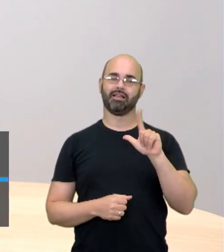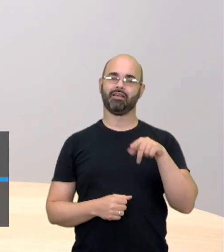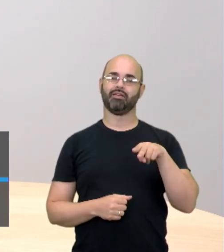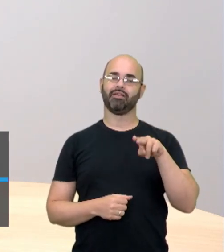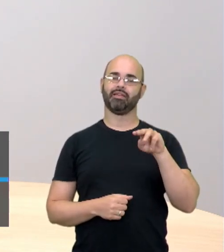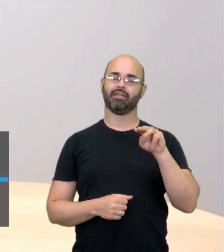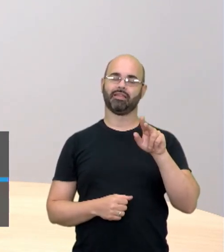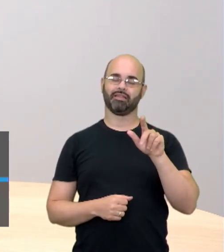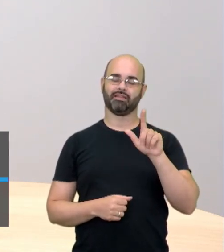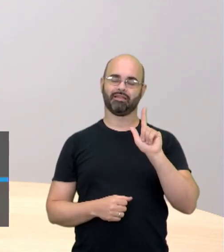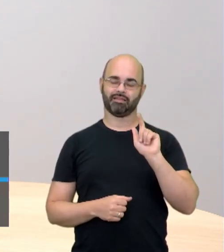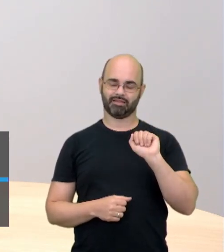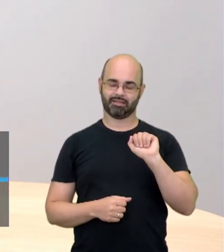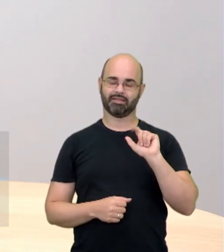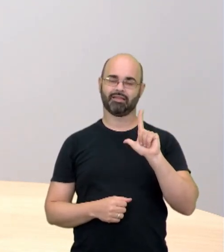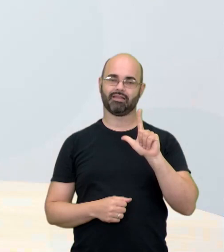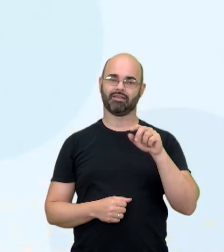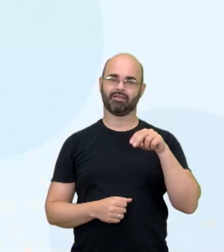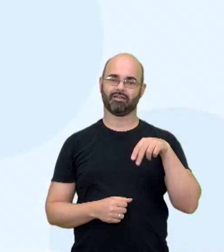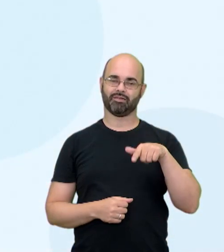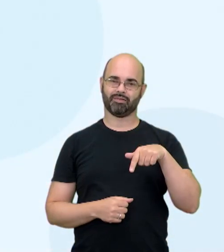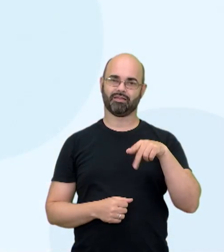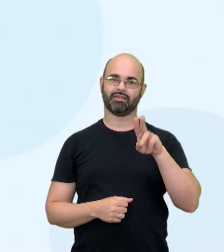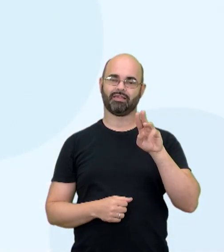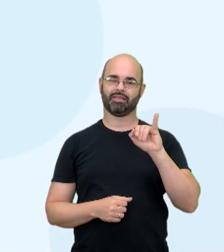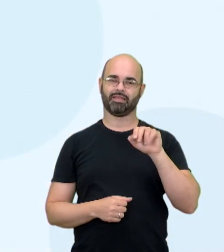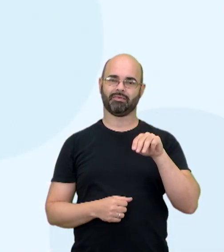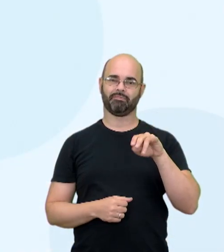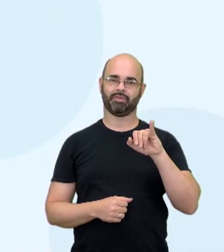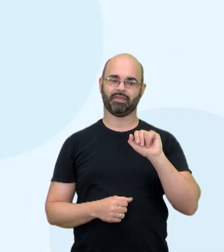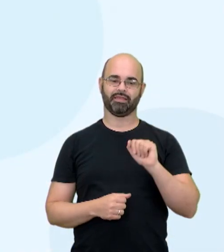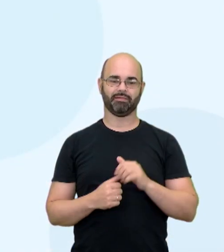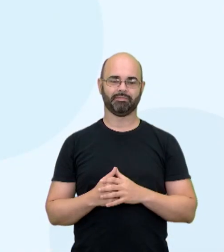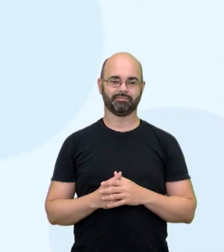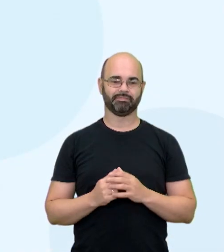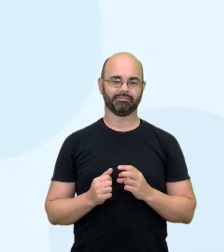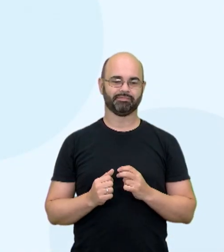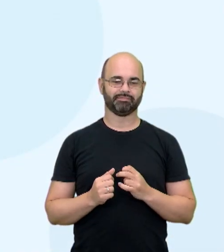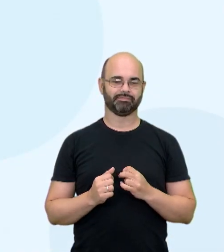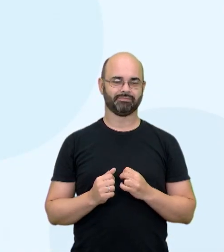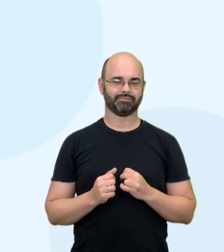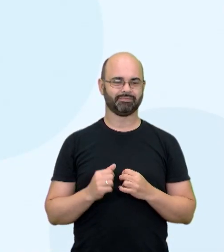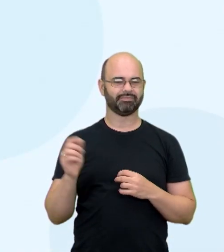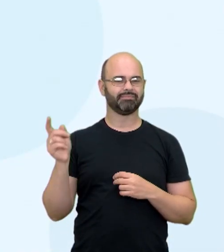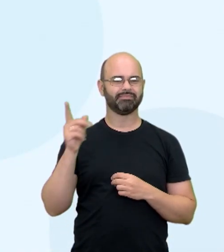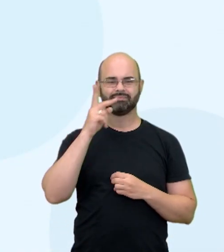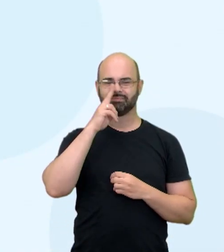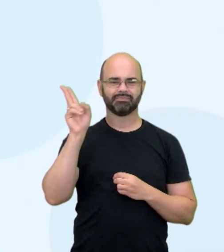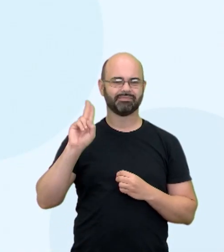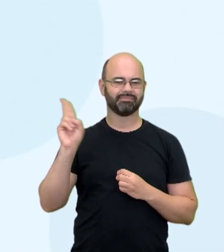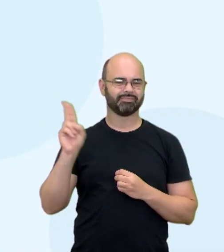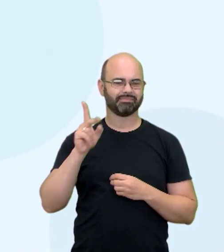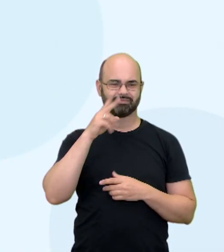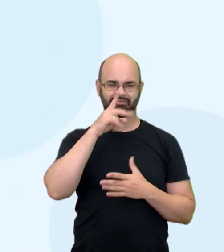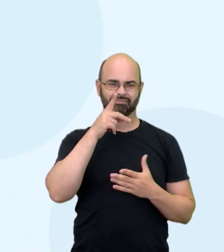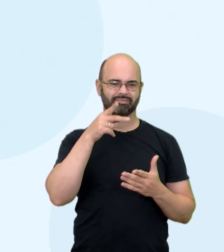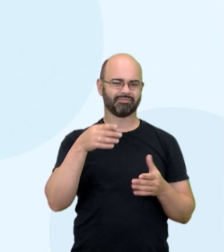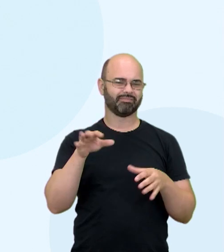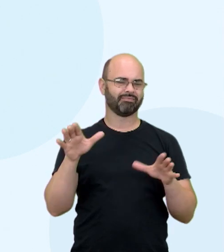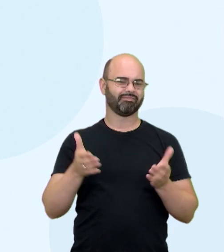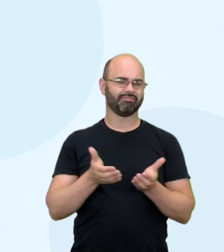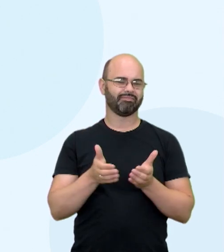que aparece aí na tela para vocês, que traz como chama isso mesmo? Não é bem um tubo de ensaio,